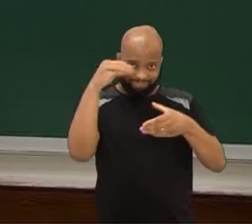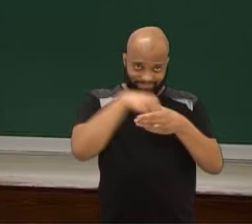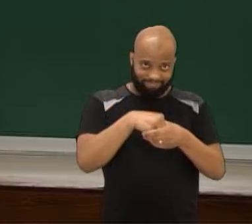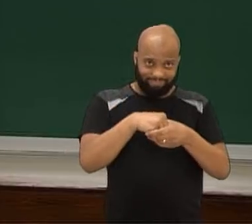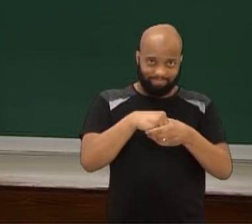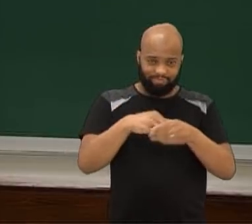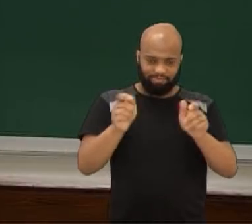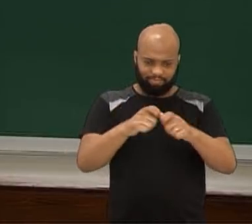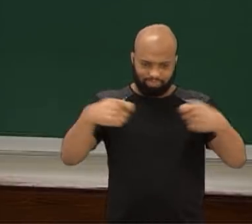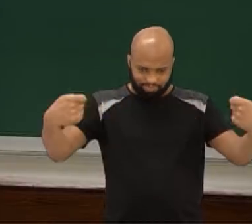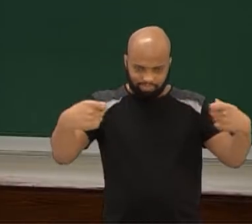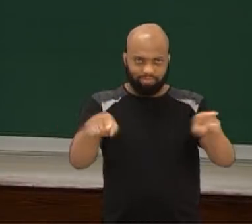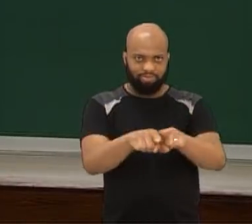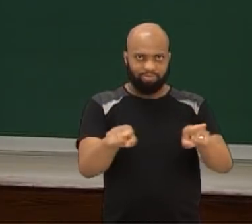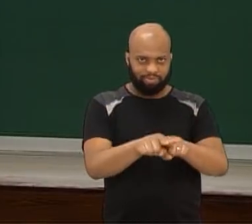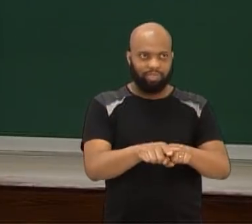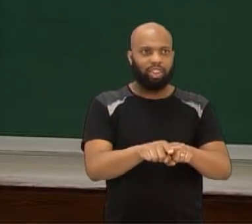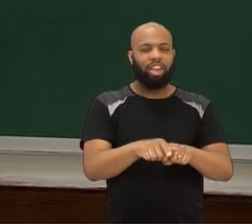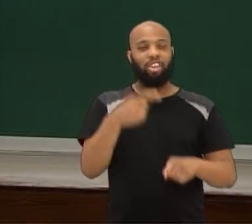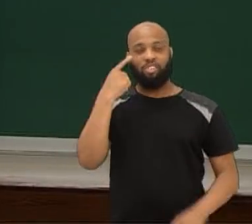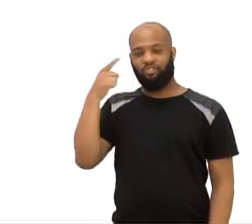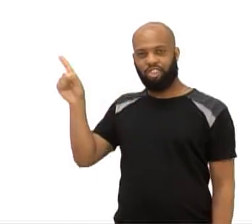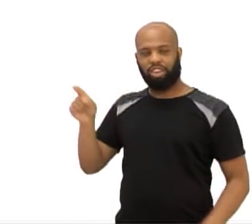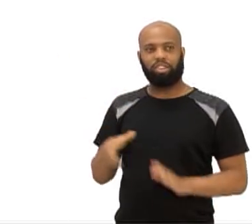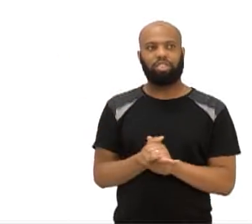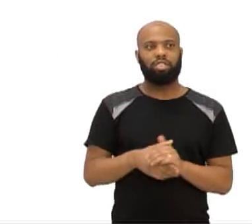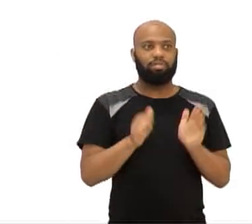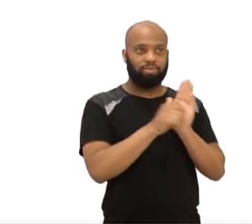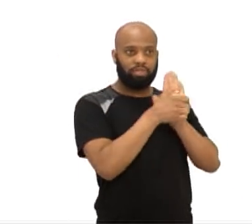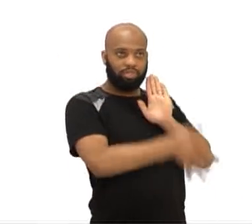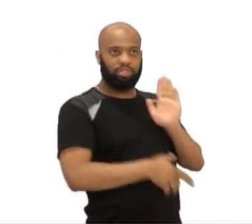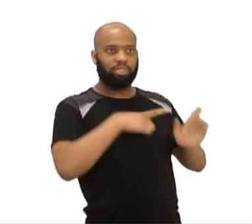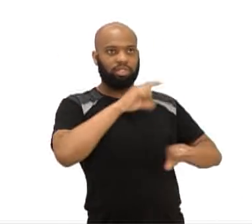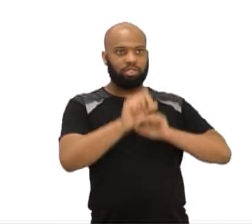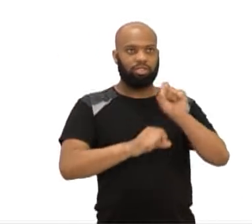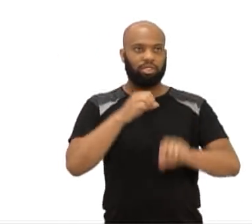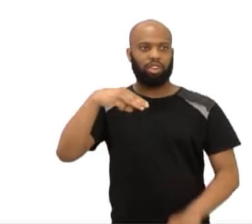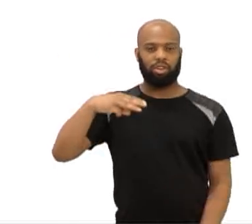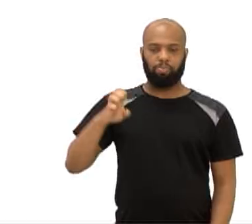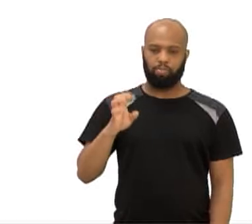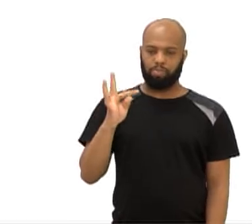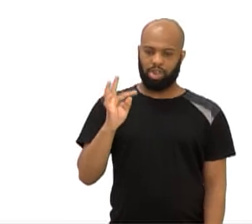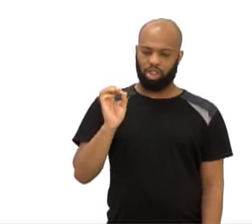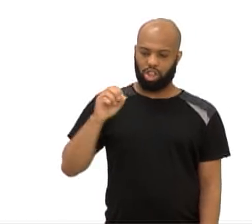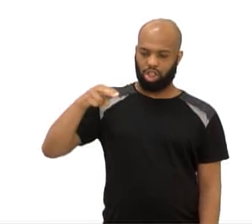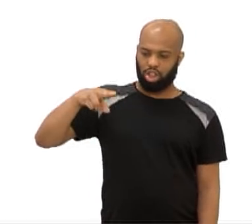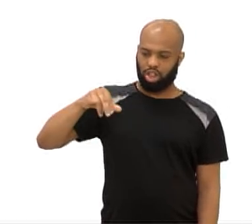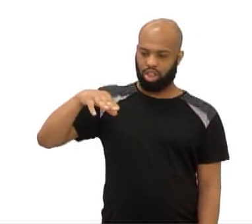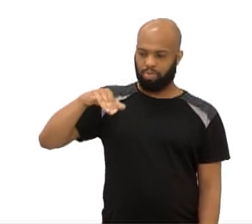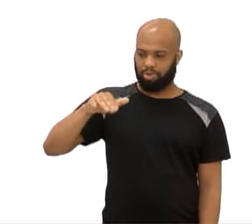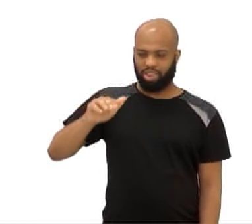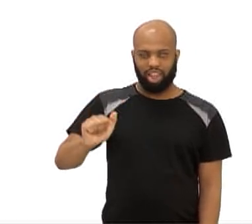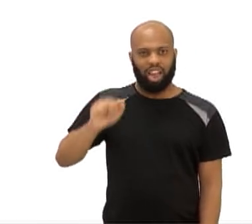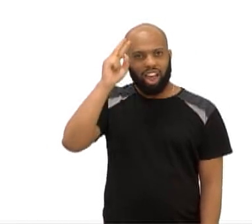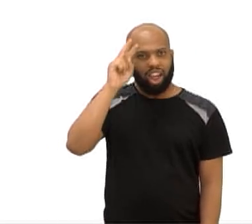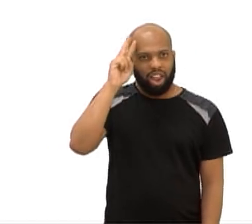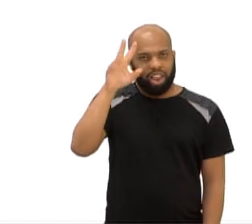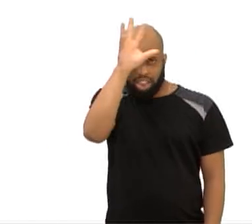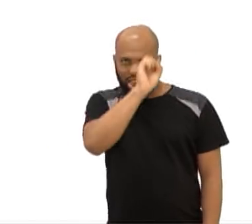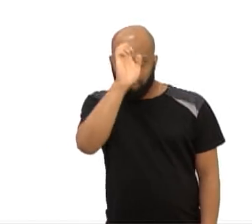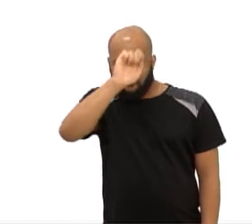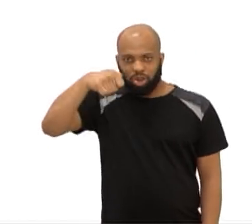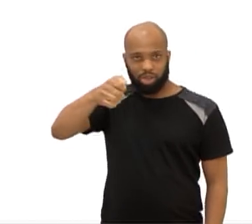e a que ela se remete? Olha o que eu trouxe para vocês. A figura de linguagem é a metonímia. Lembra que a gente aprendeu